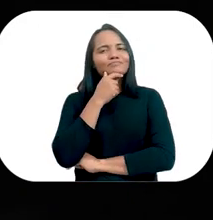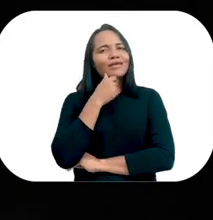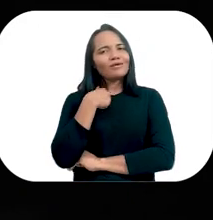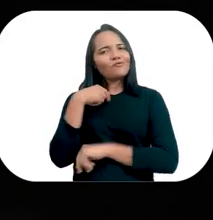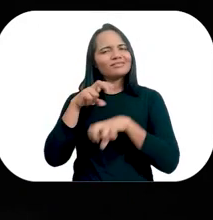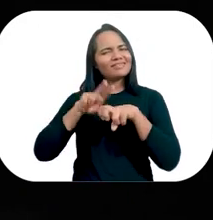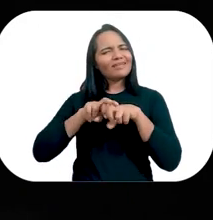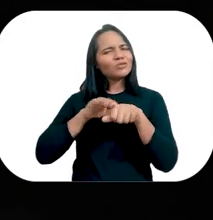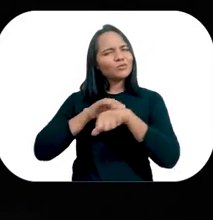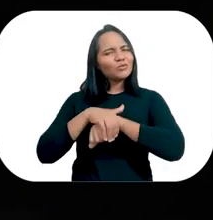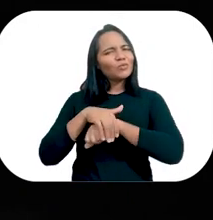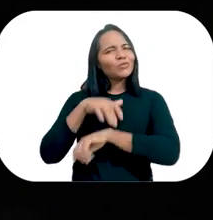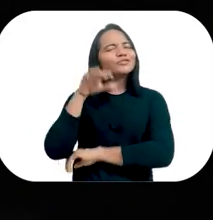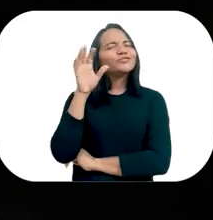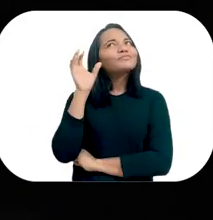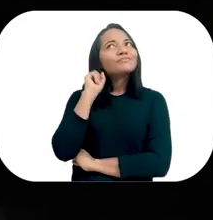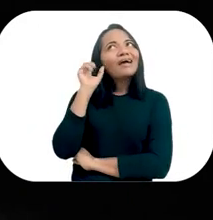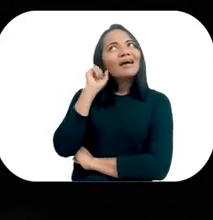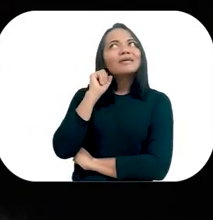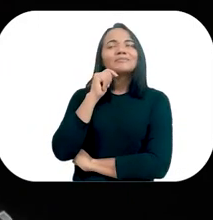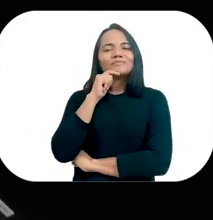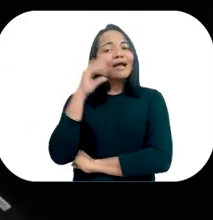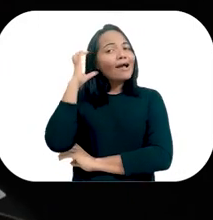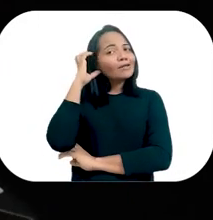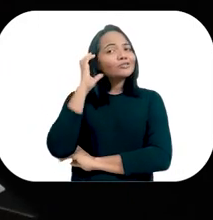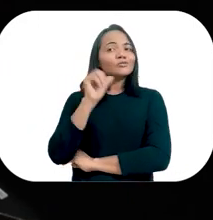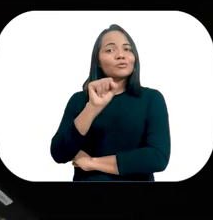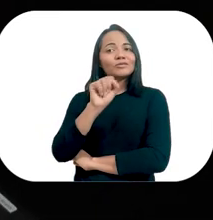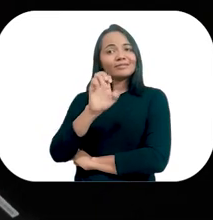dia desse à noite, escutando a rádio Senado de Brasília,